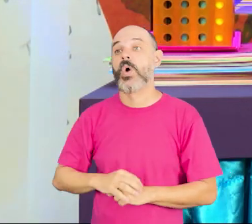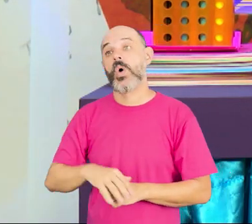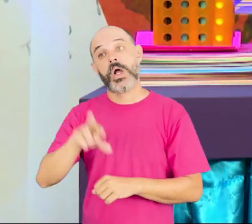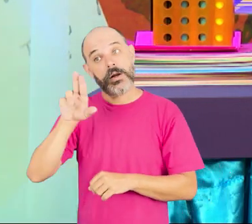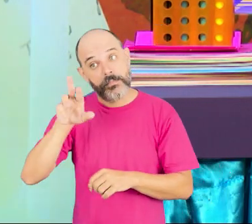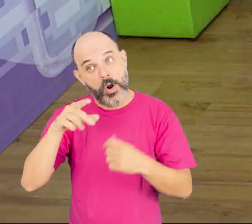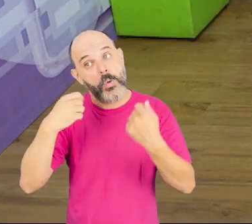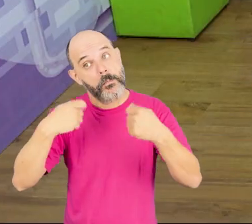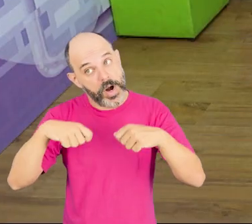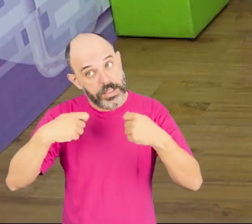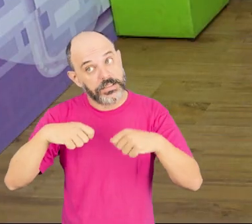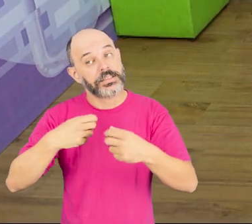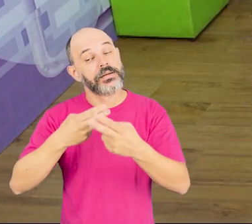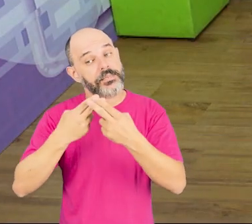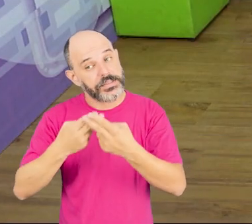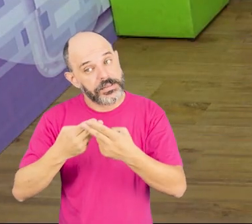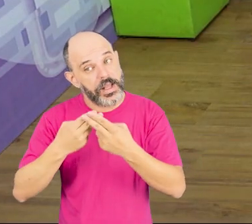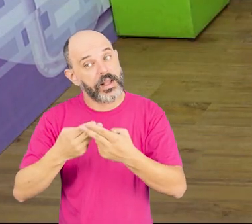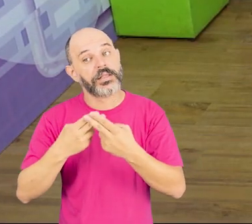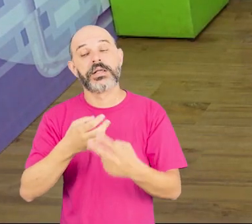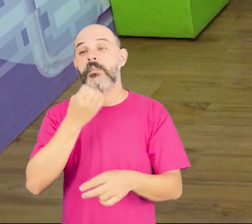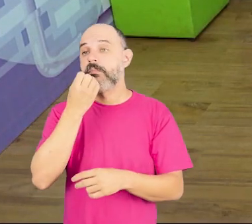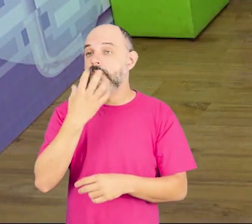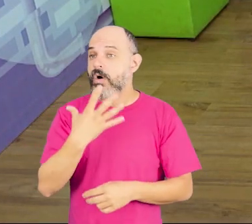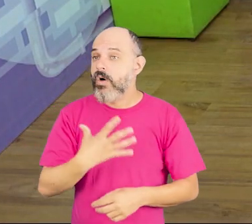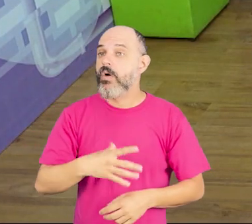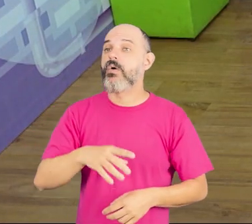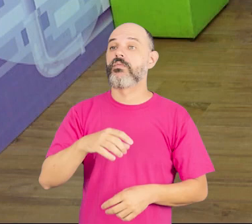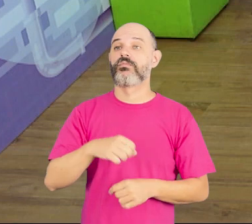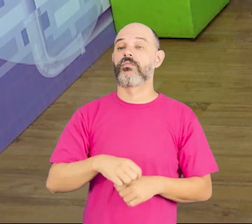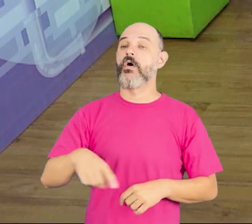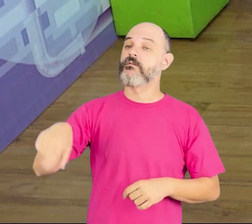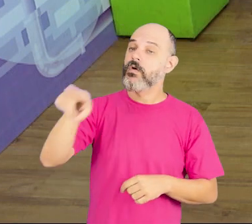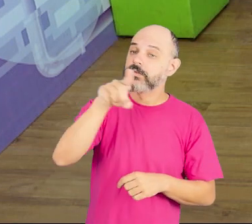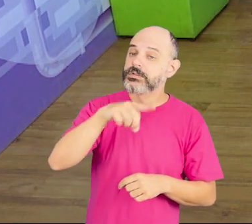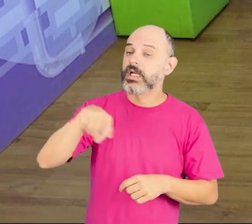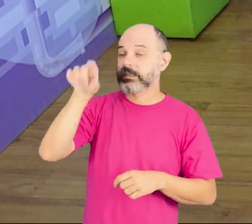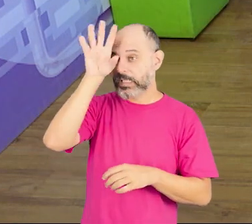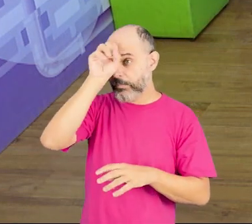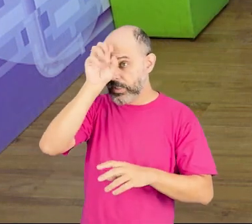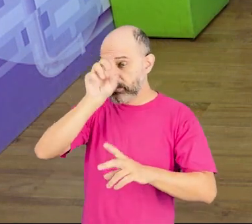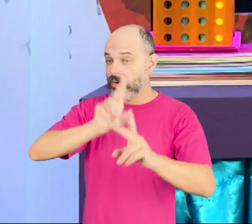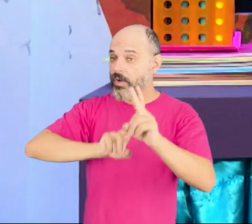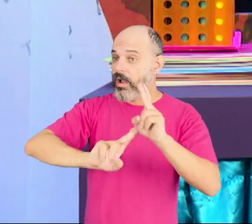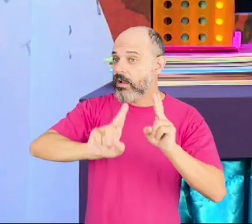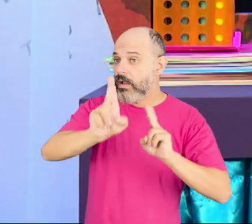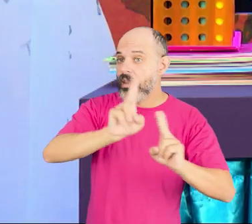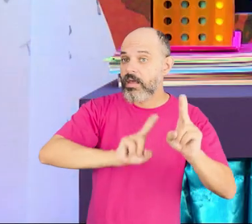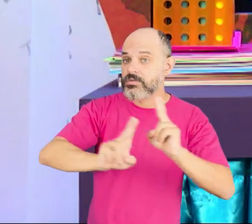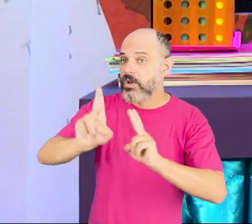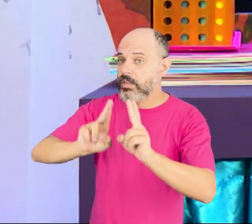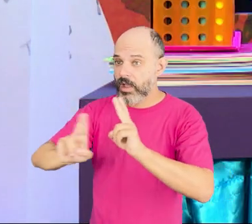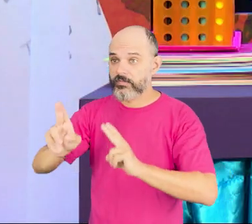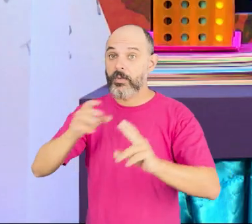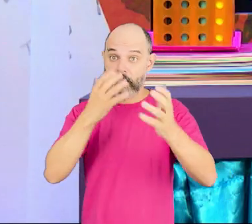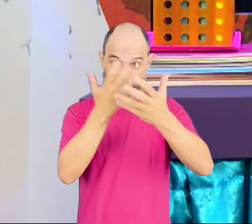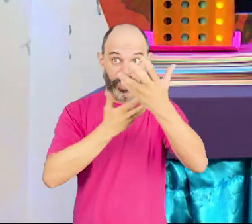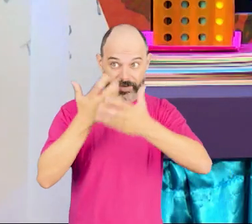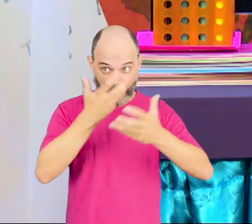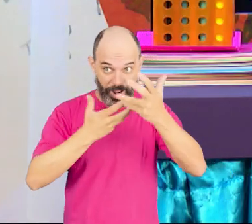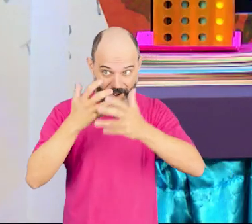de paciência. Tudo isso foi bom para vocês aprenderem a se relacionar. Vamos cantar sobre